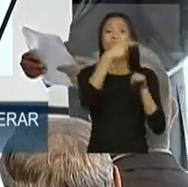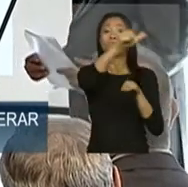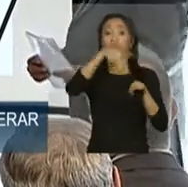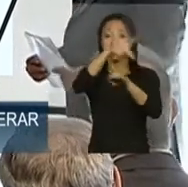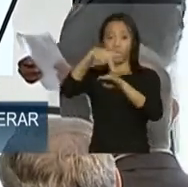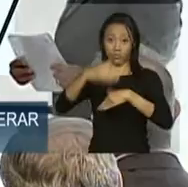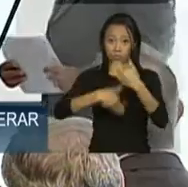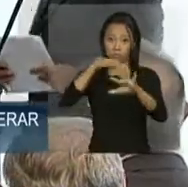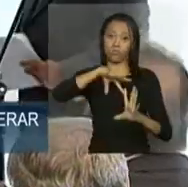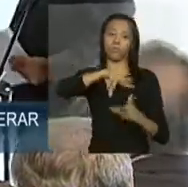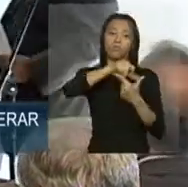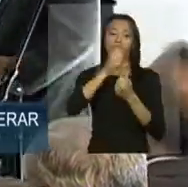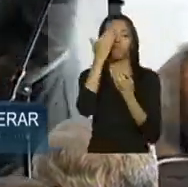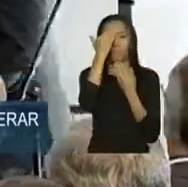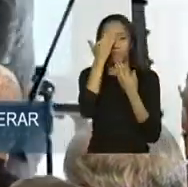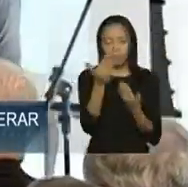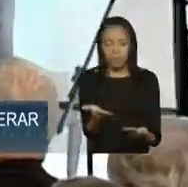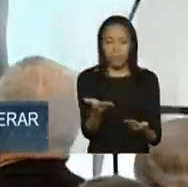mundo. Muito obrigado.